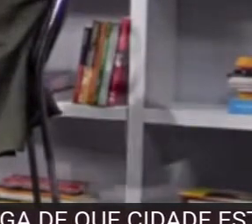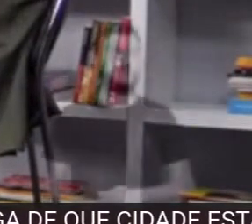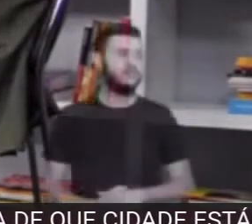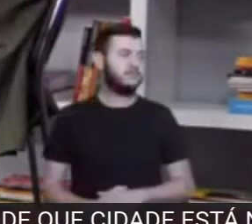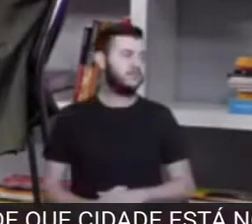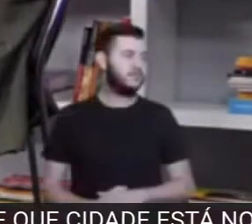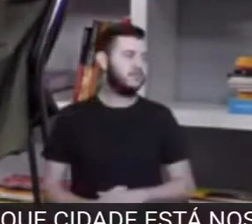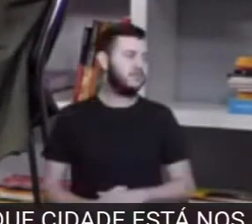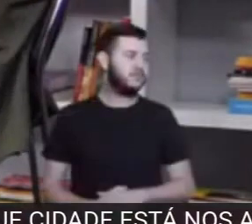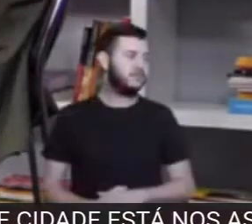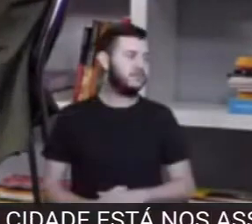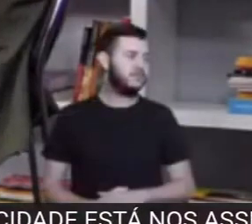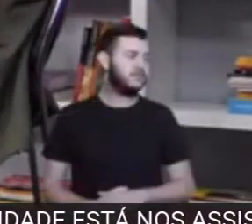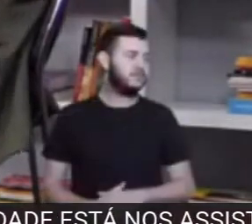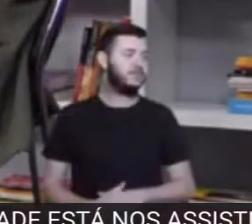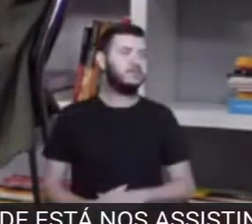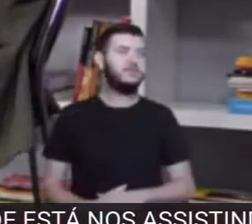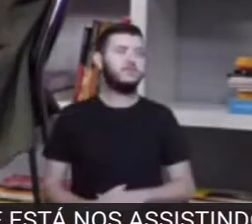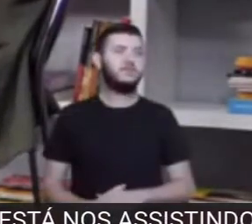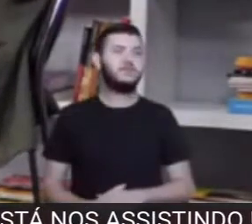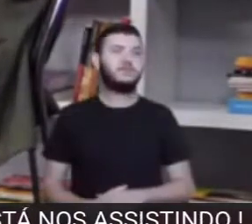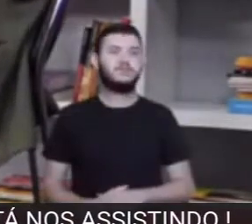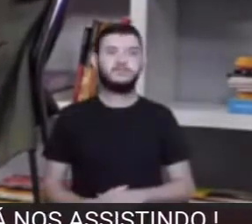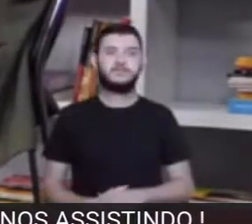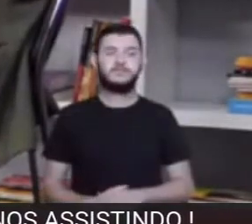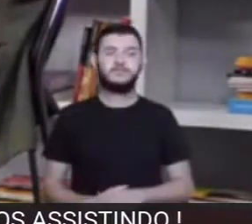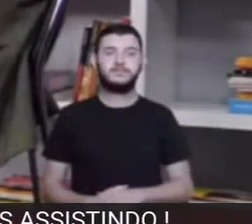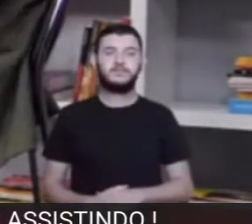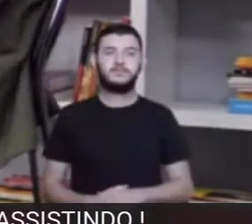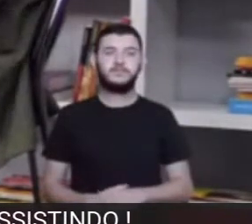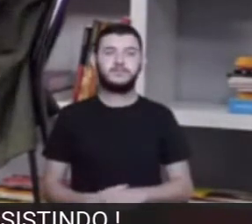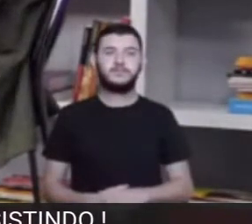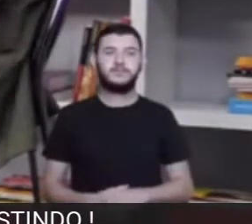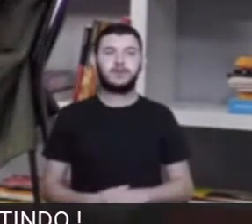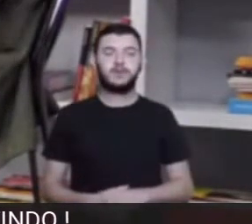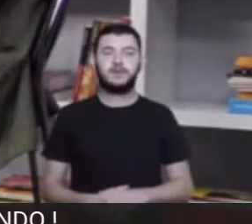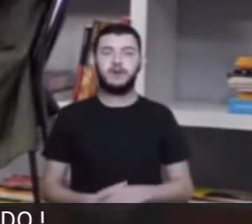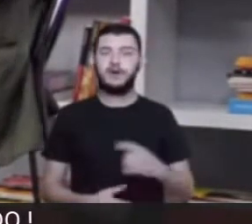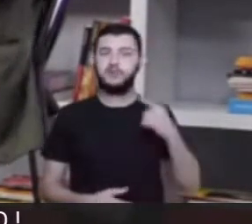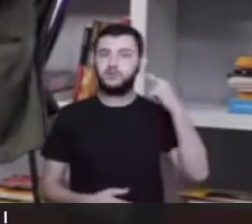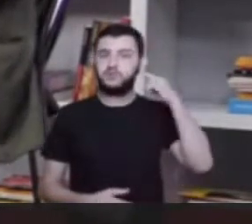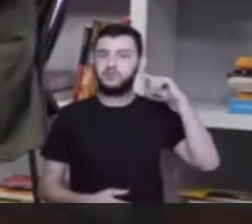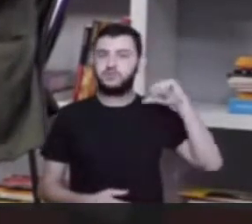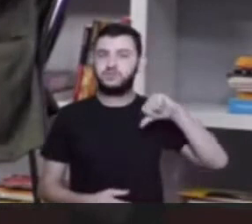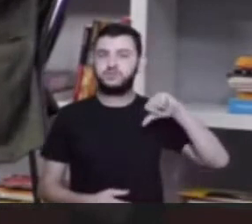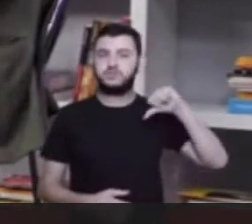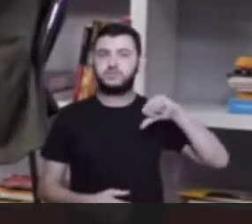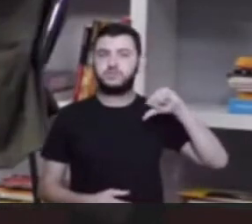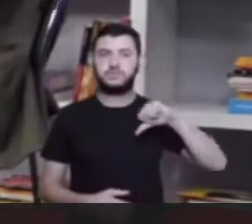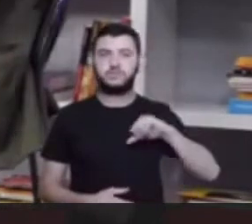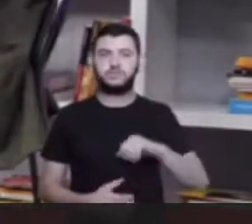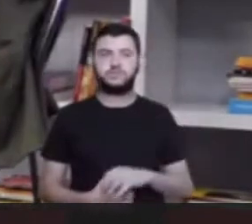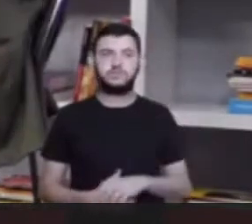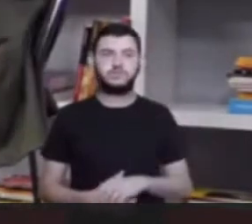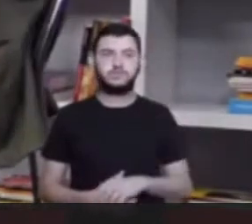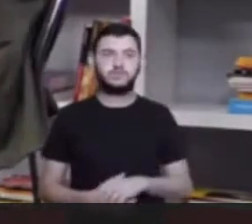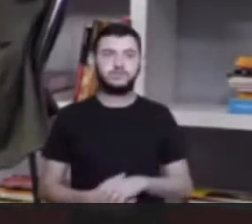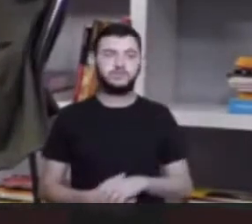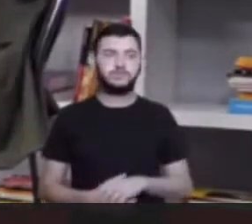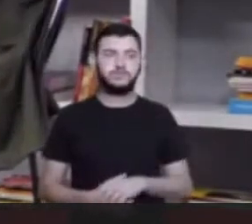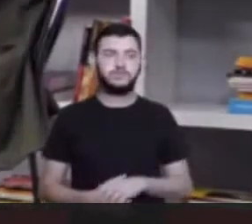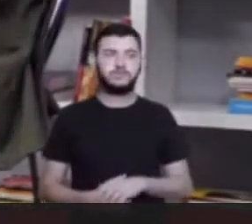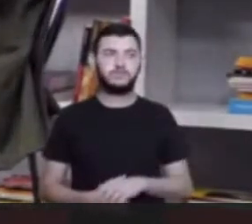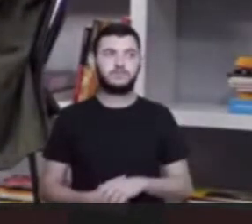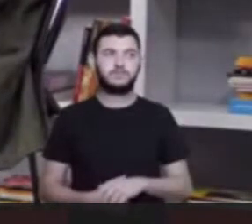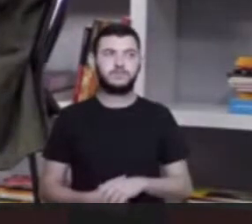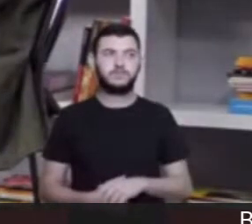entrevista e tivemos a felicidade de trazer o presidente Lula para essa primeira conversa. Eu gostaria, para começar